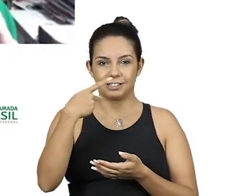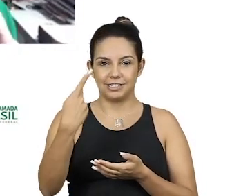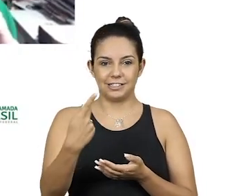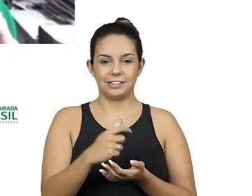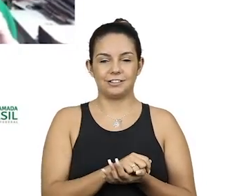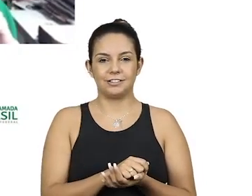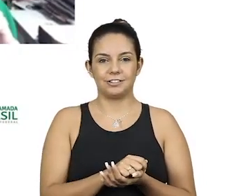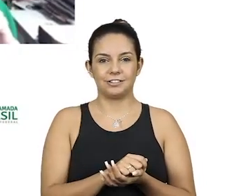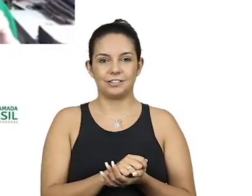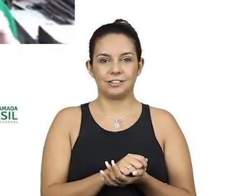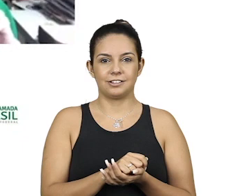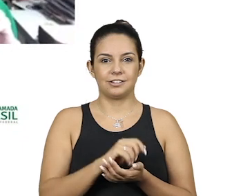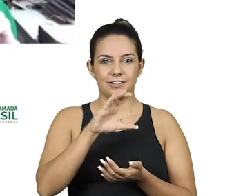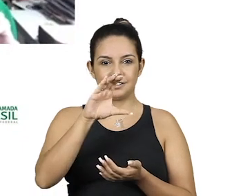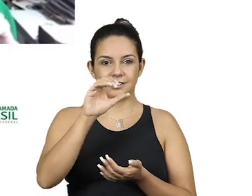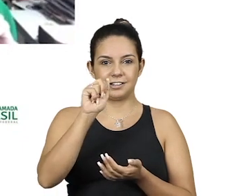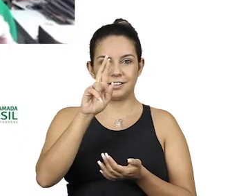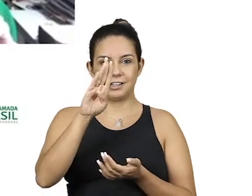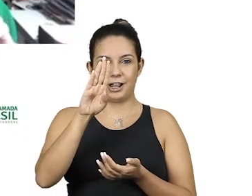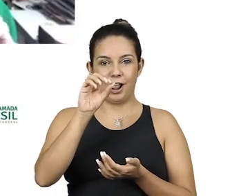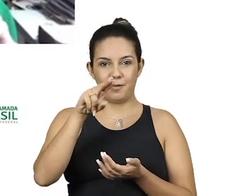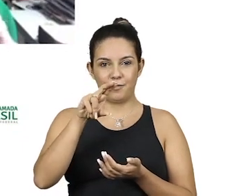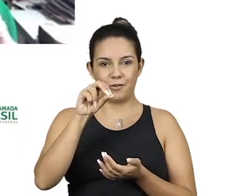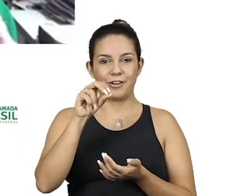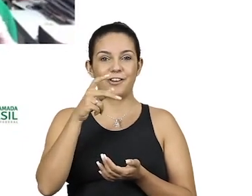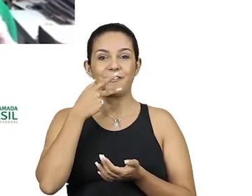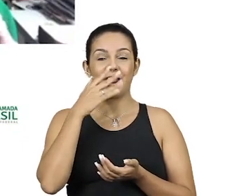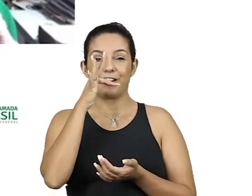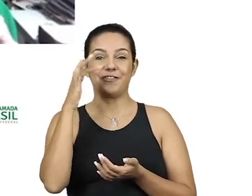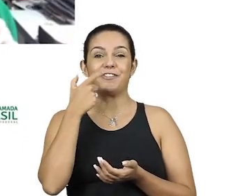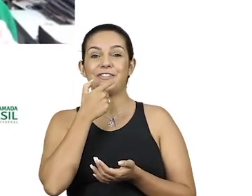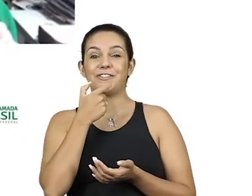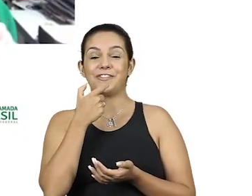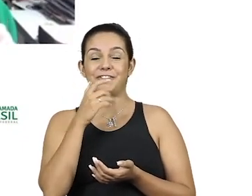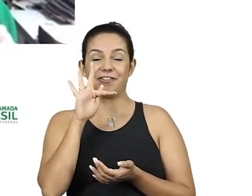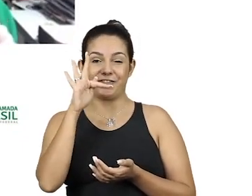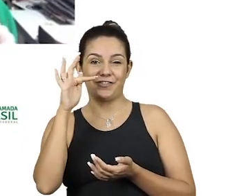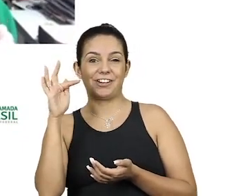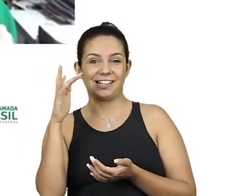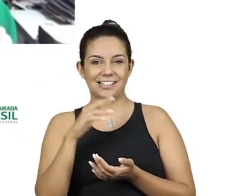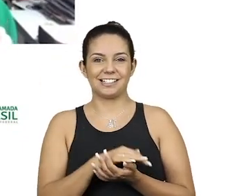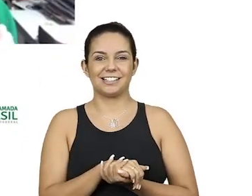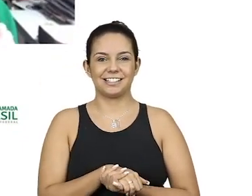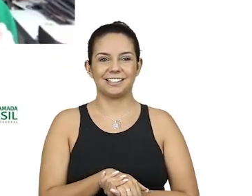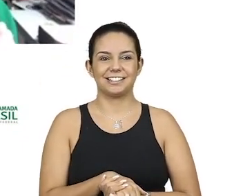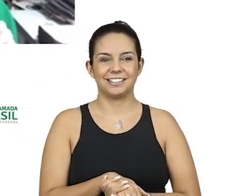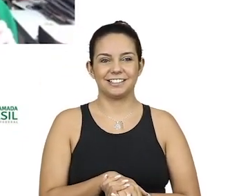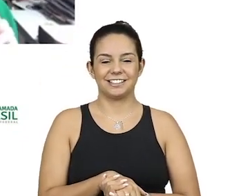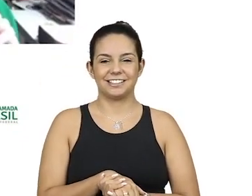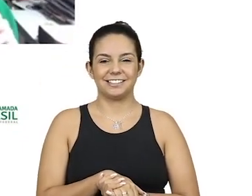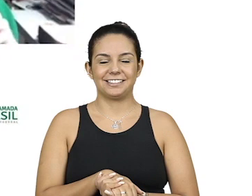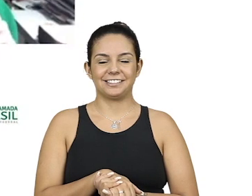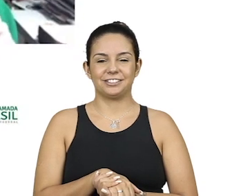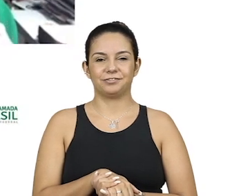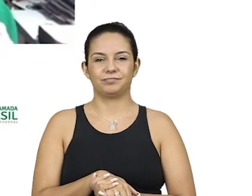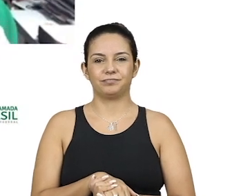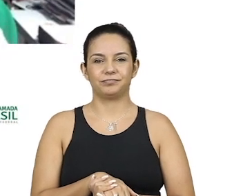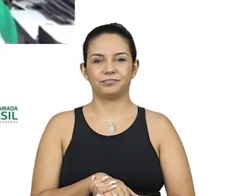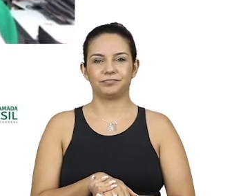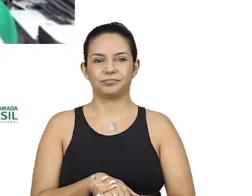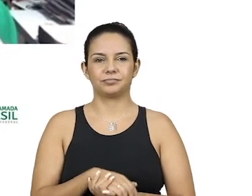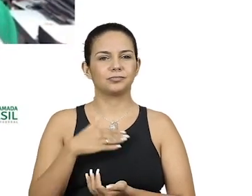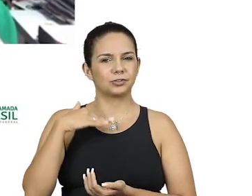dizia: o carbono France. Rosa, aquele sotaque France. dela, né? um acento na voz. Né? E